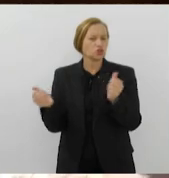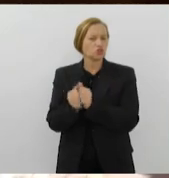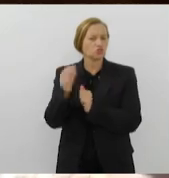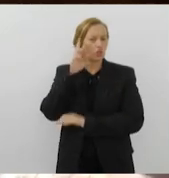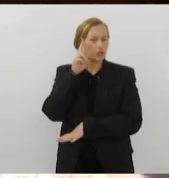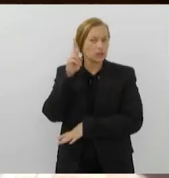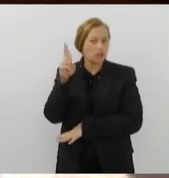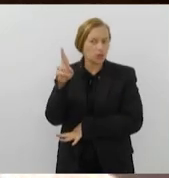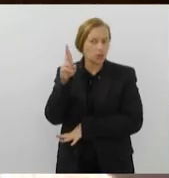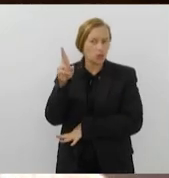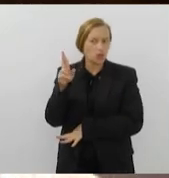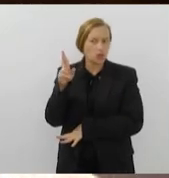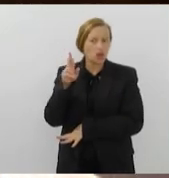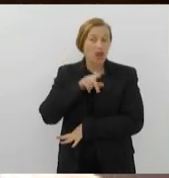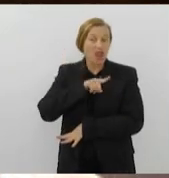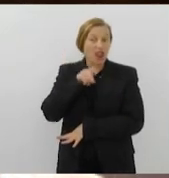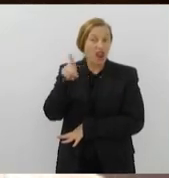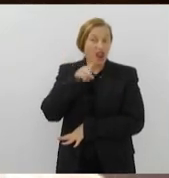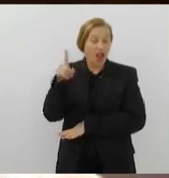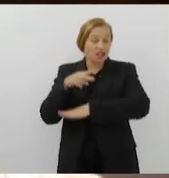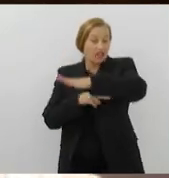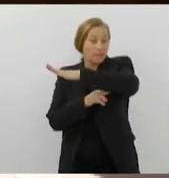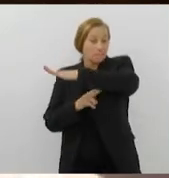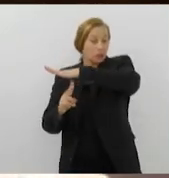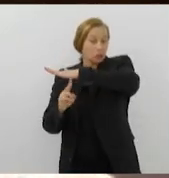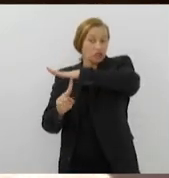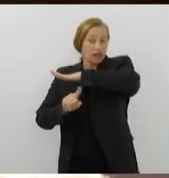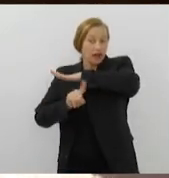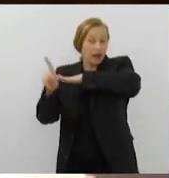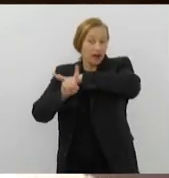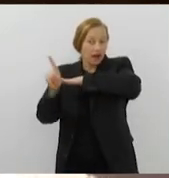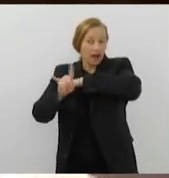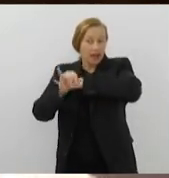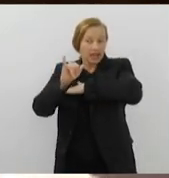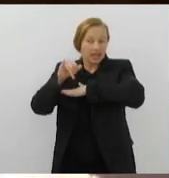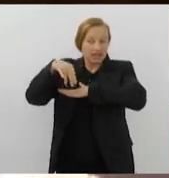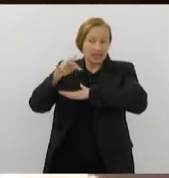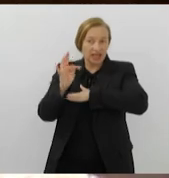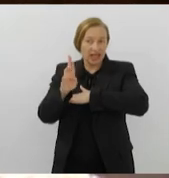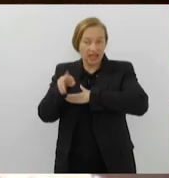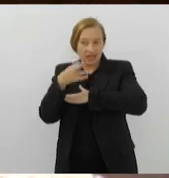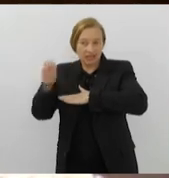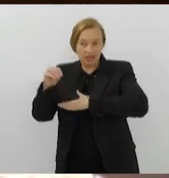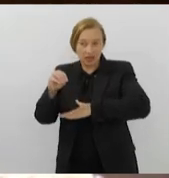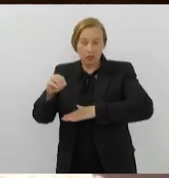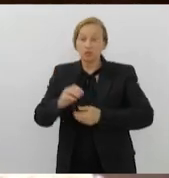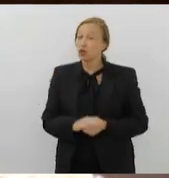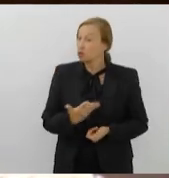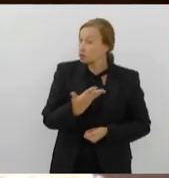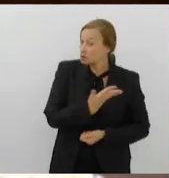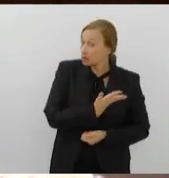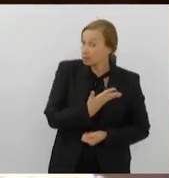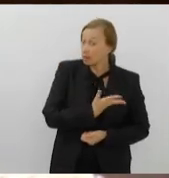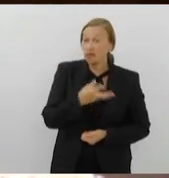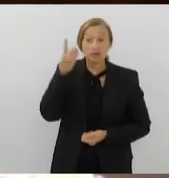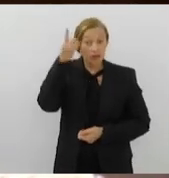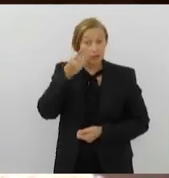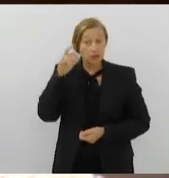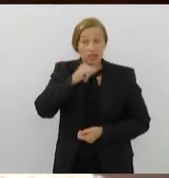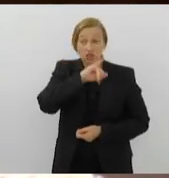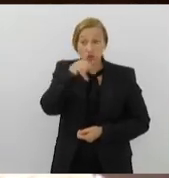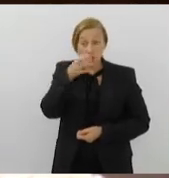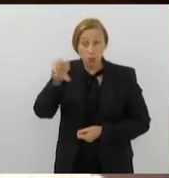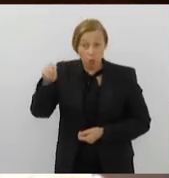a visitação lá na Ponte da Integração, a ponte que vai levar o nome do nosso saudoso amigo, deputado João